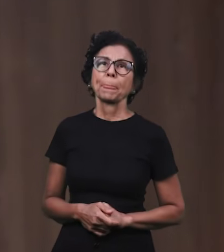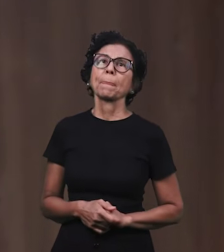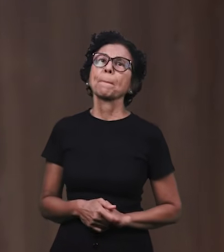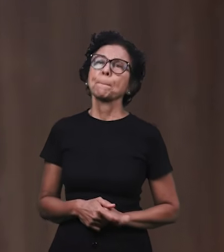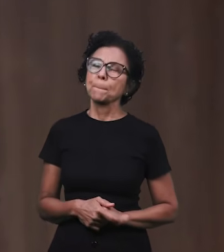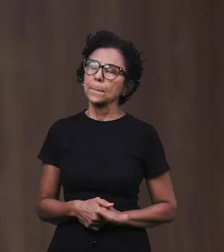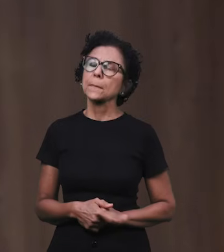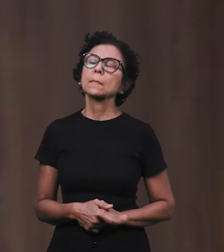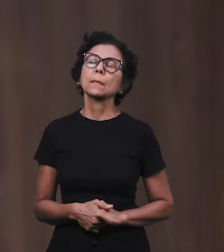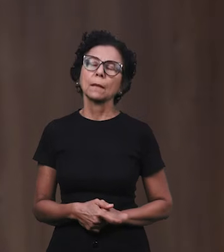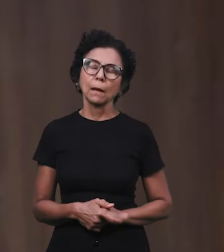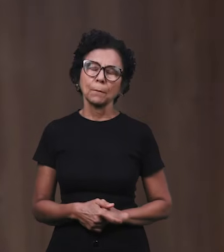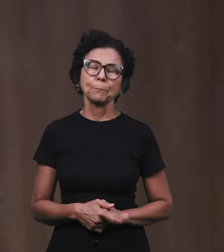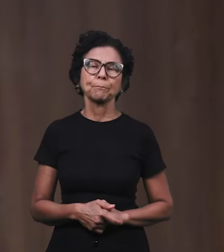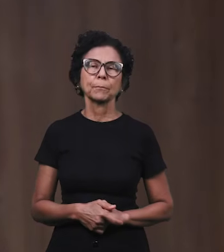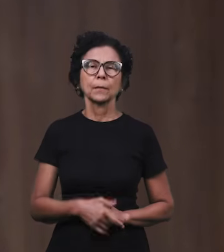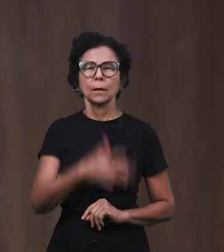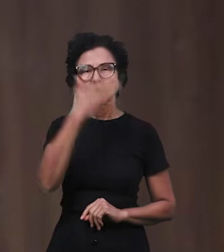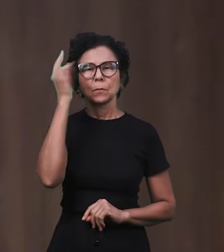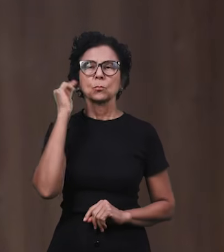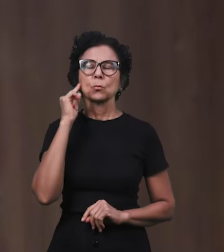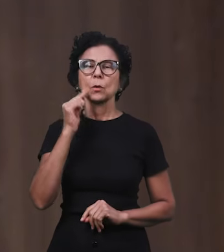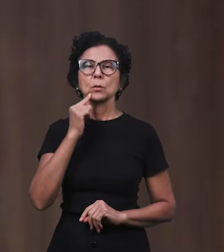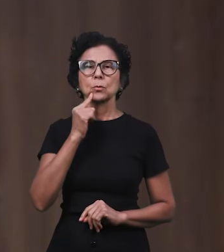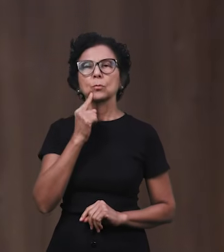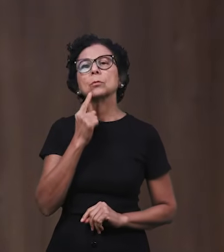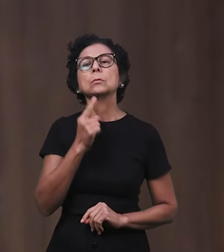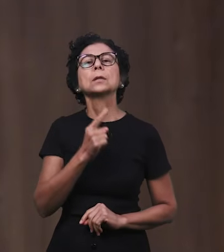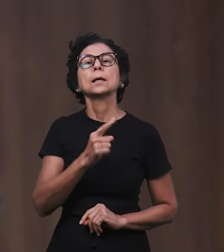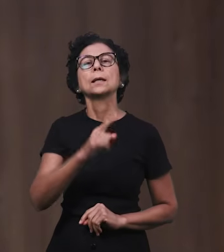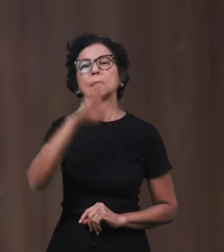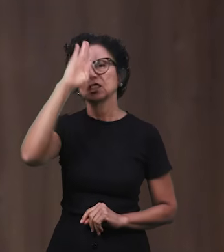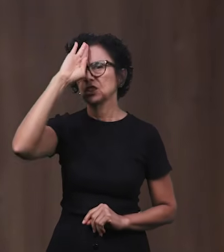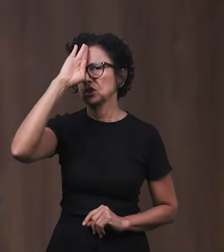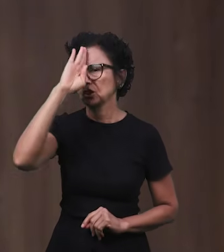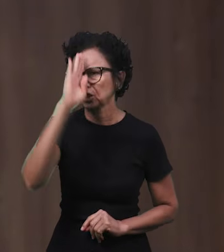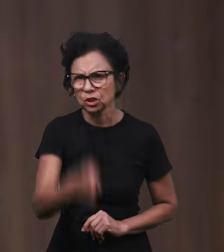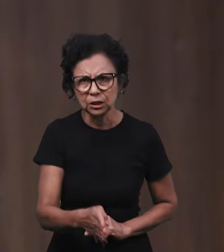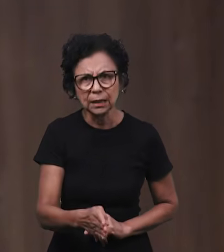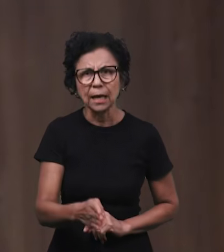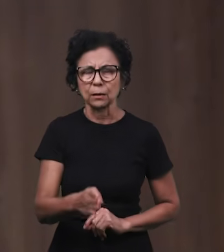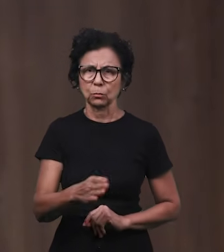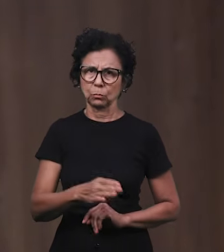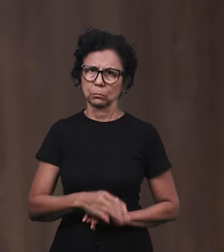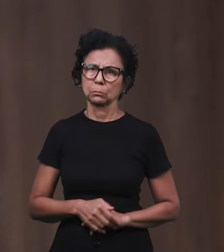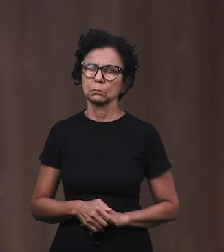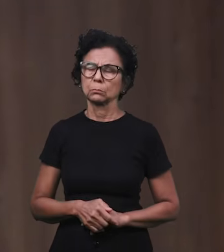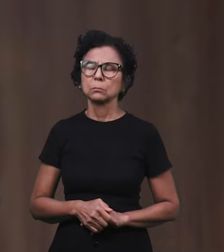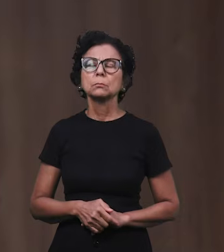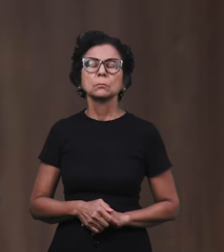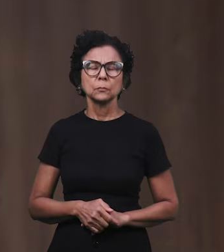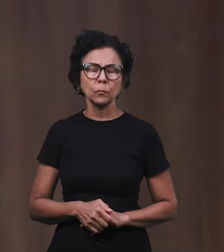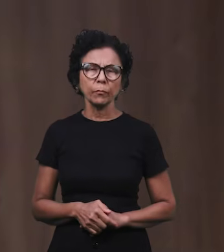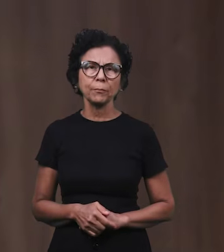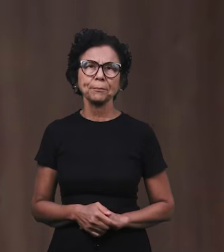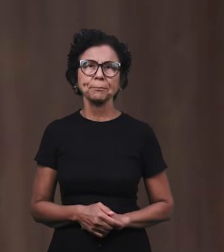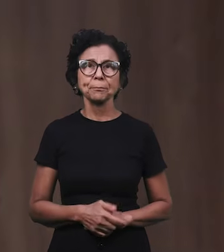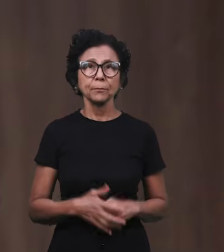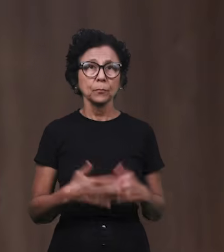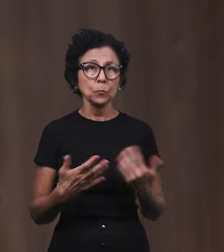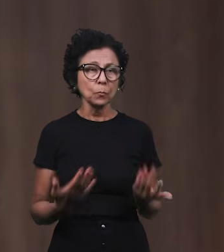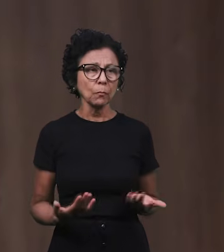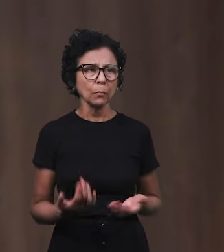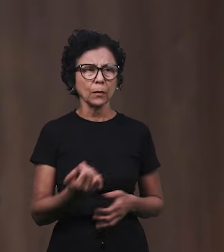que ele crê. Por isso, então, quando a gente traz em trazer o sentido, pelo menos para quem está começando, para quem